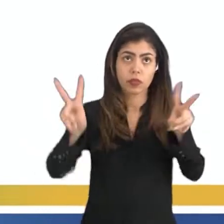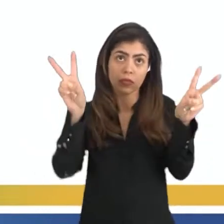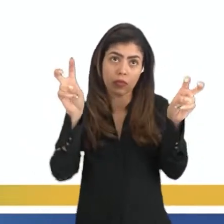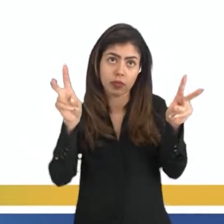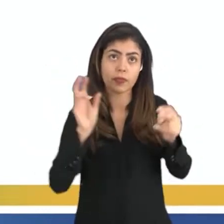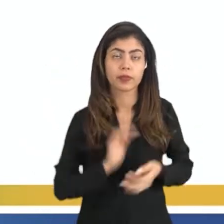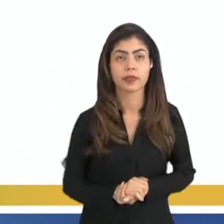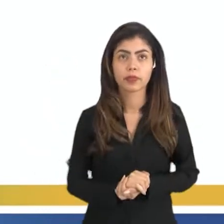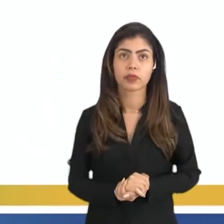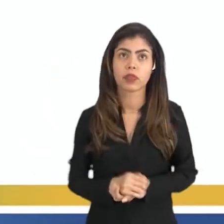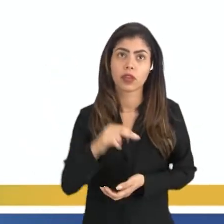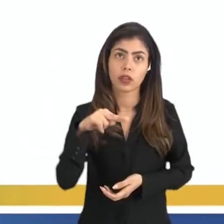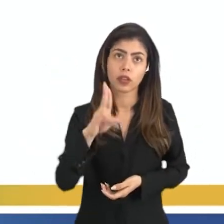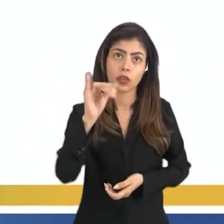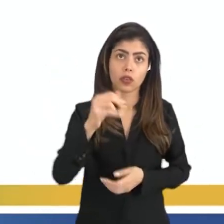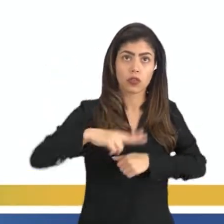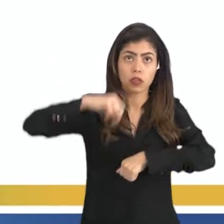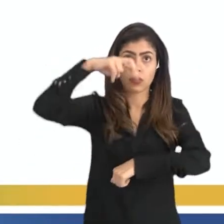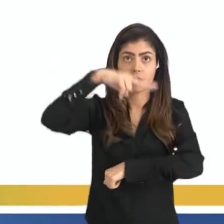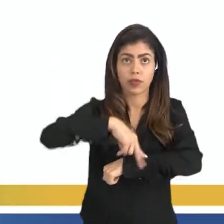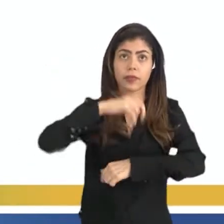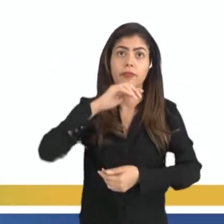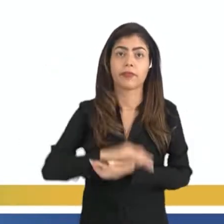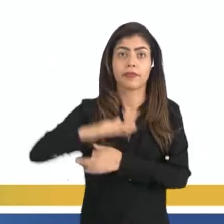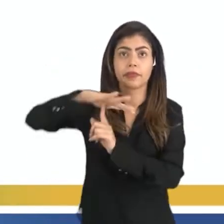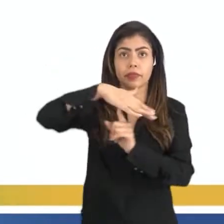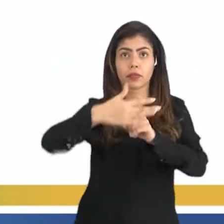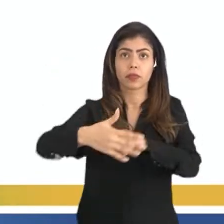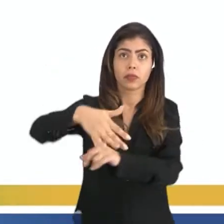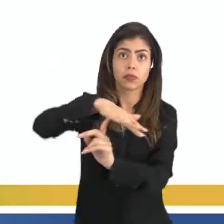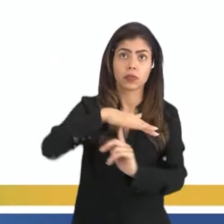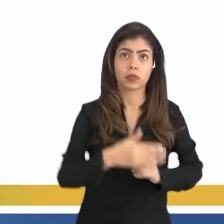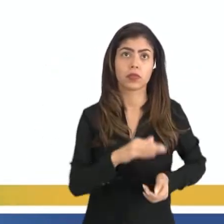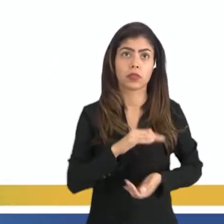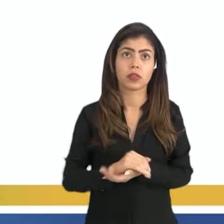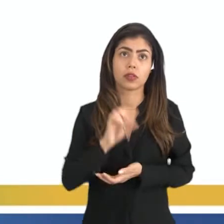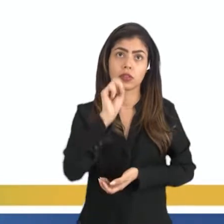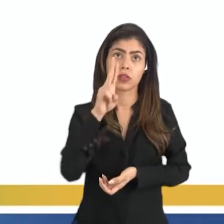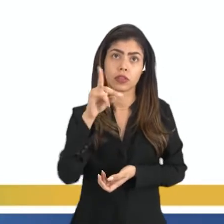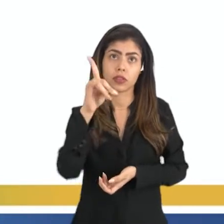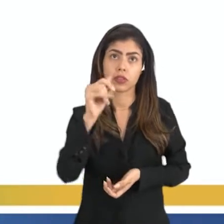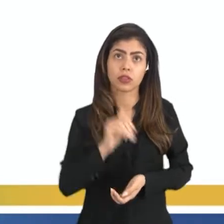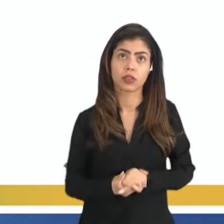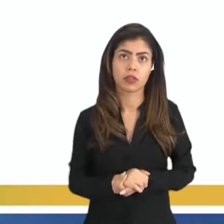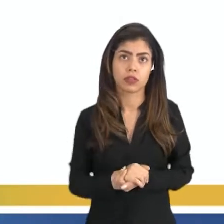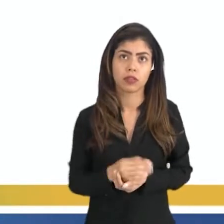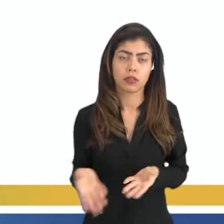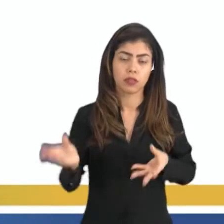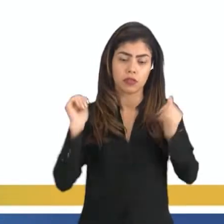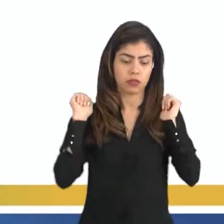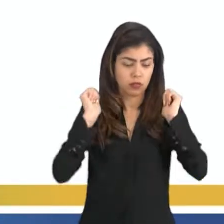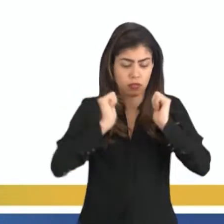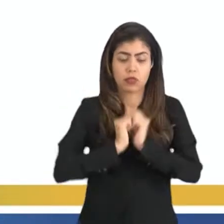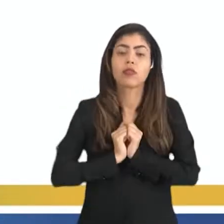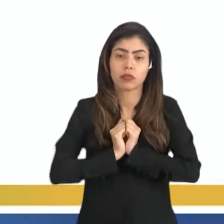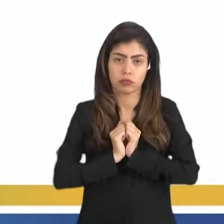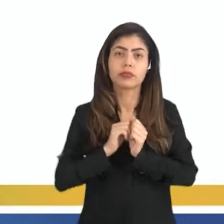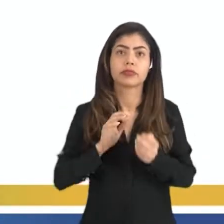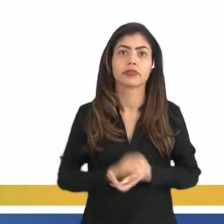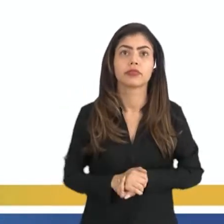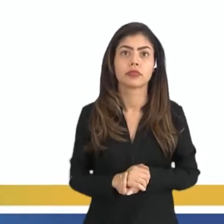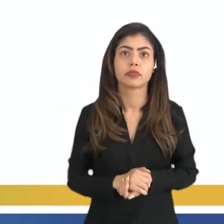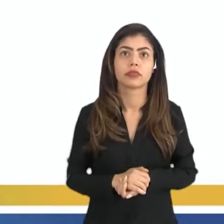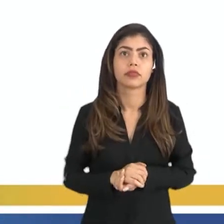assunto. Norton saltou de paraquedas de seda dobrado em seus braços e